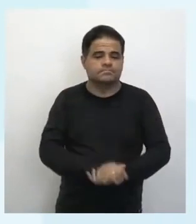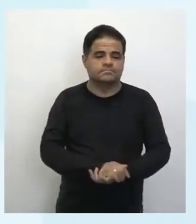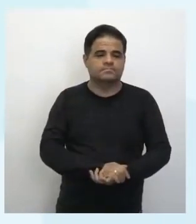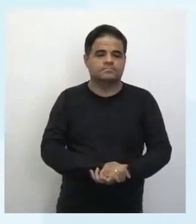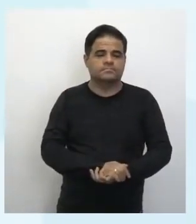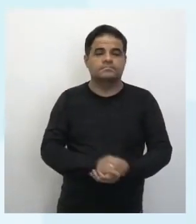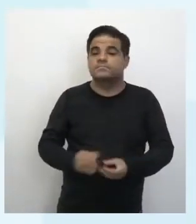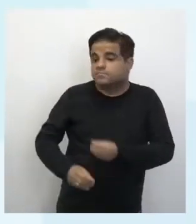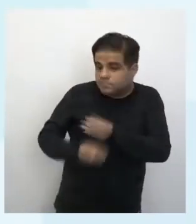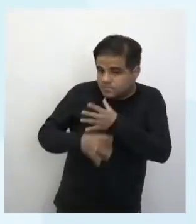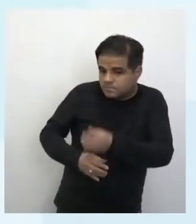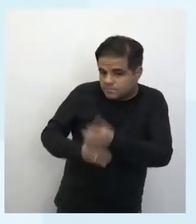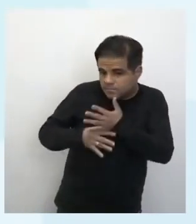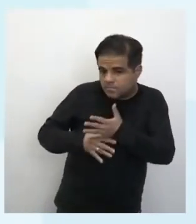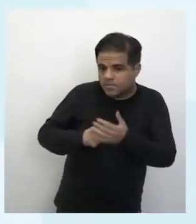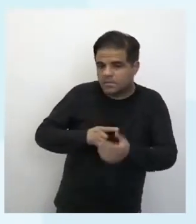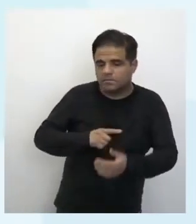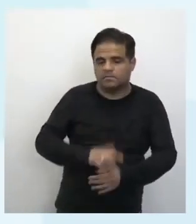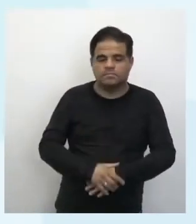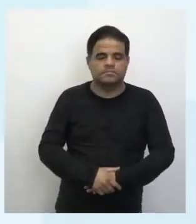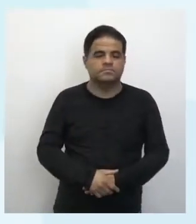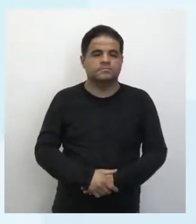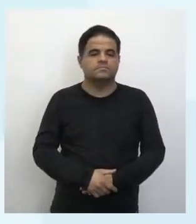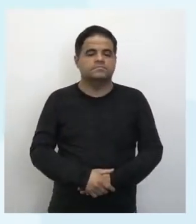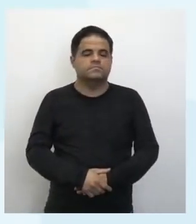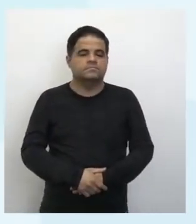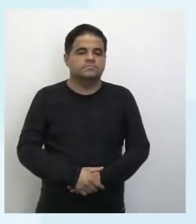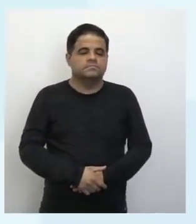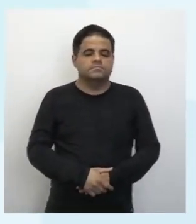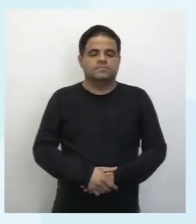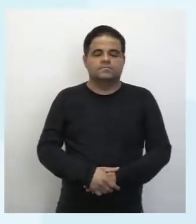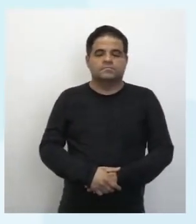Está subindo? Daqui a pouco chega.